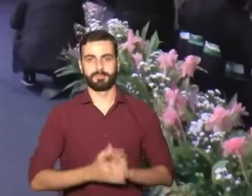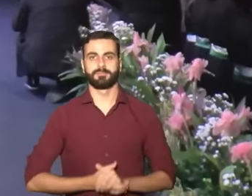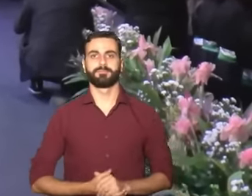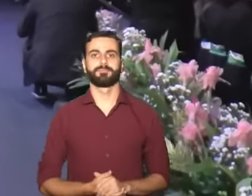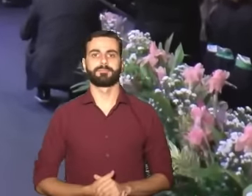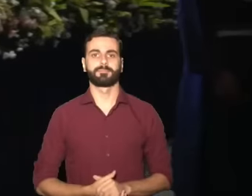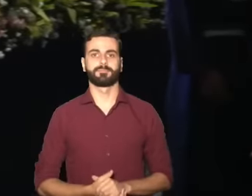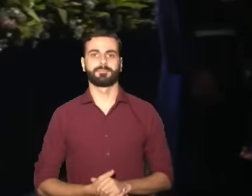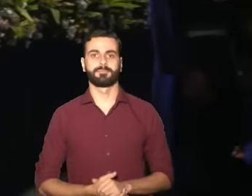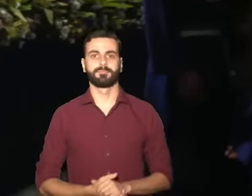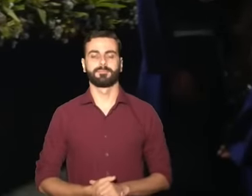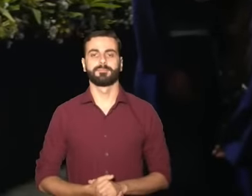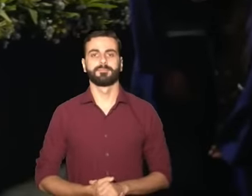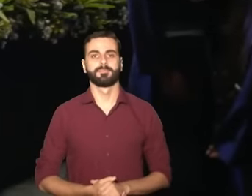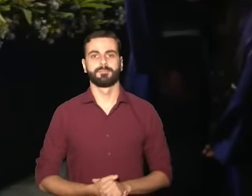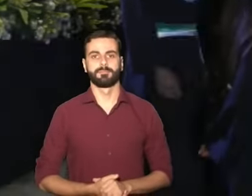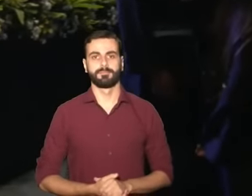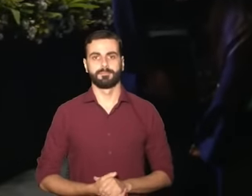homenageados.